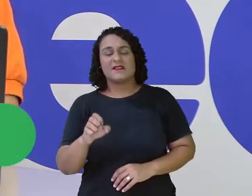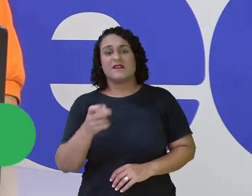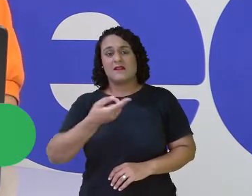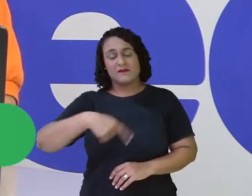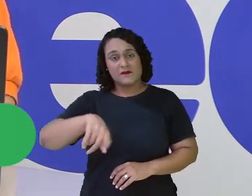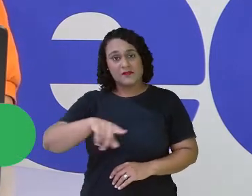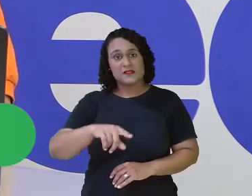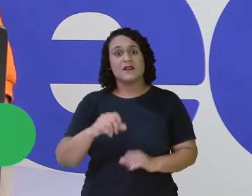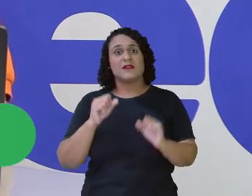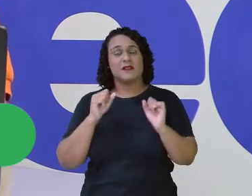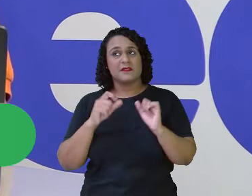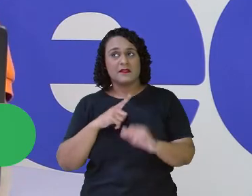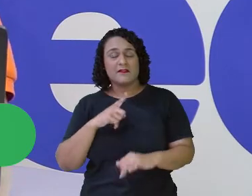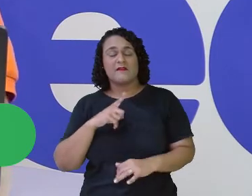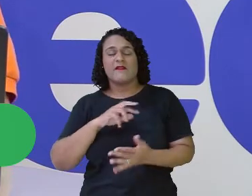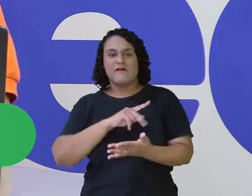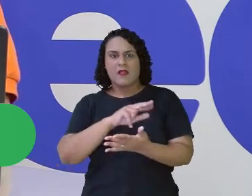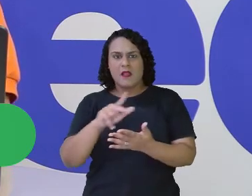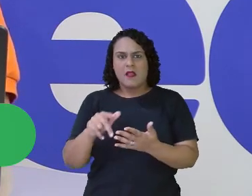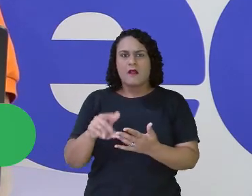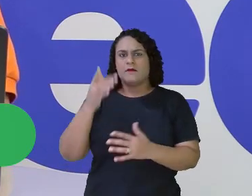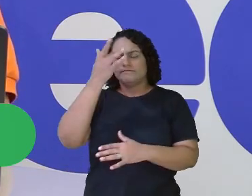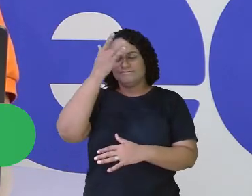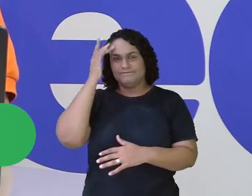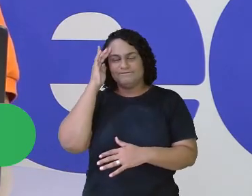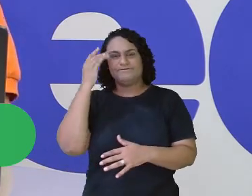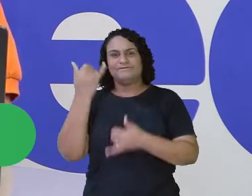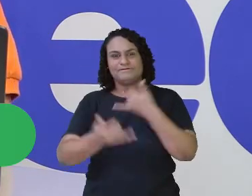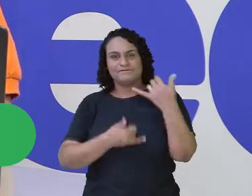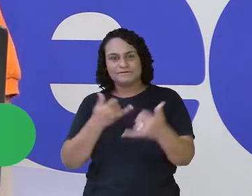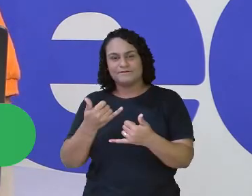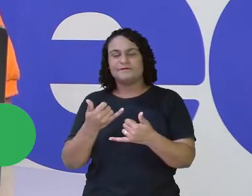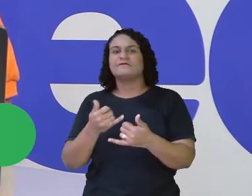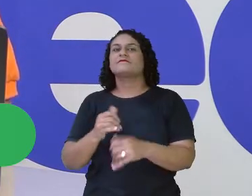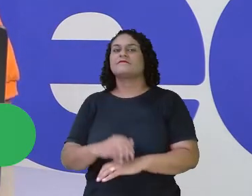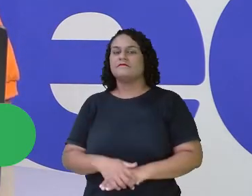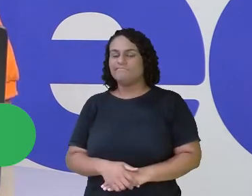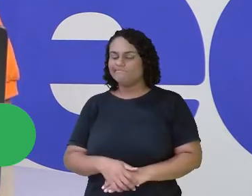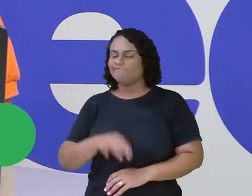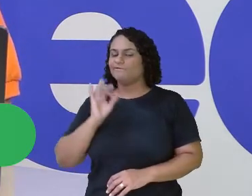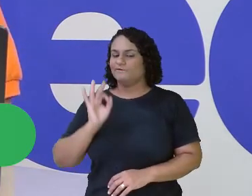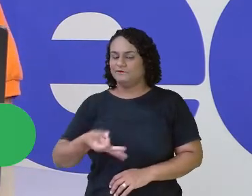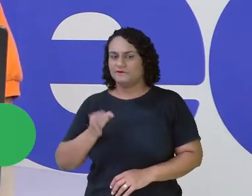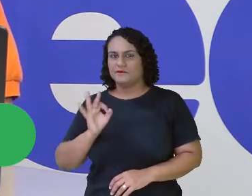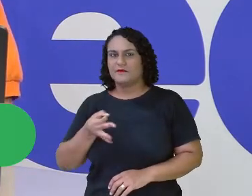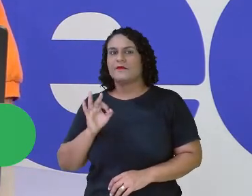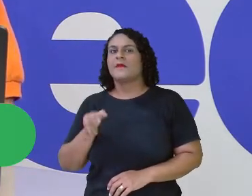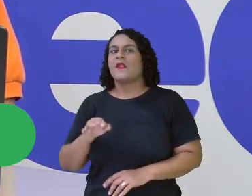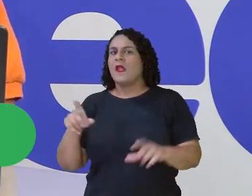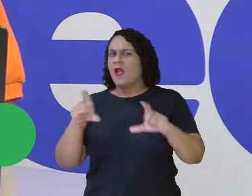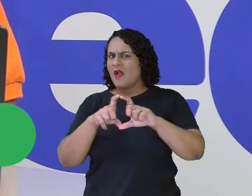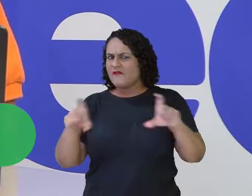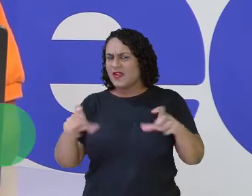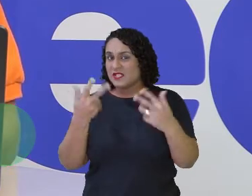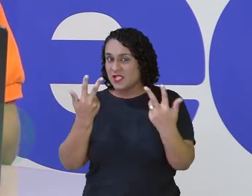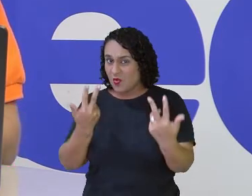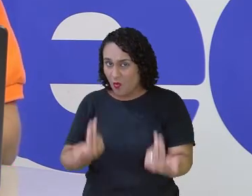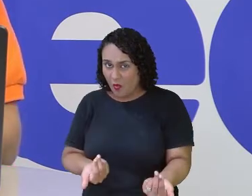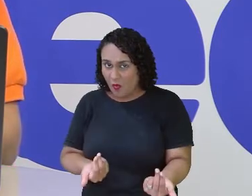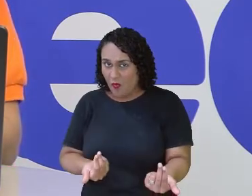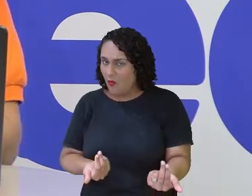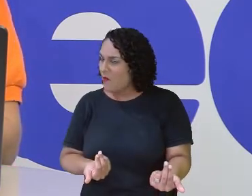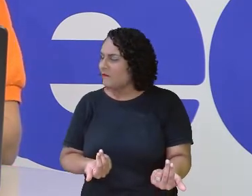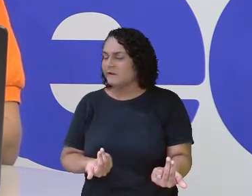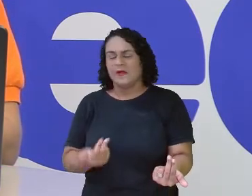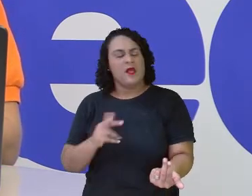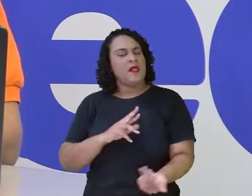você pegar várias pessoas para fazer um telefone sem fio, com certeza a frase não será a mesma do início ao